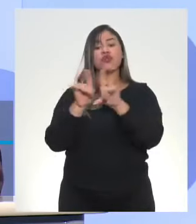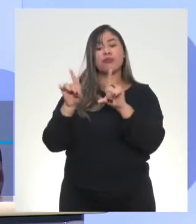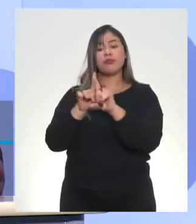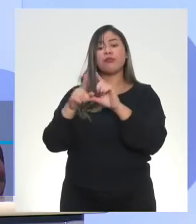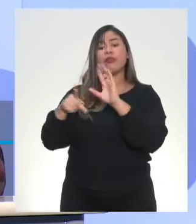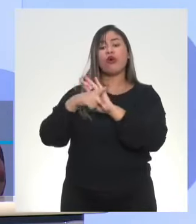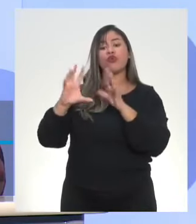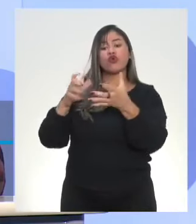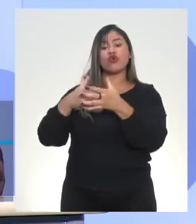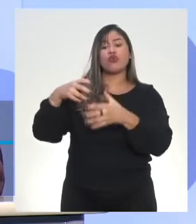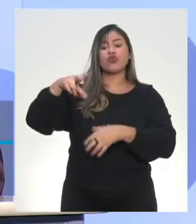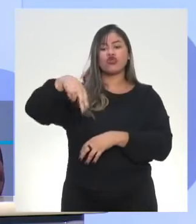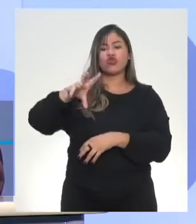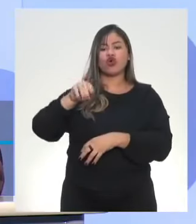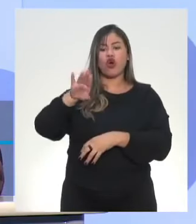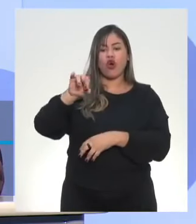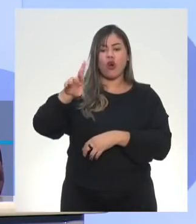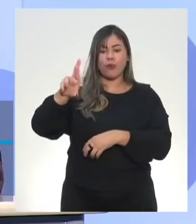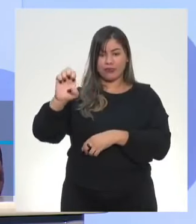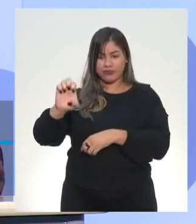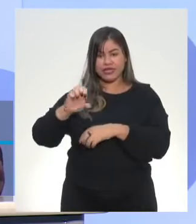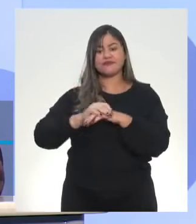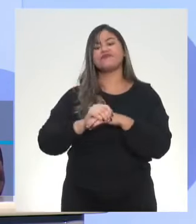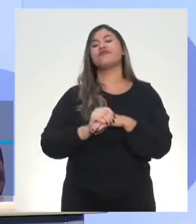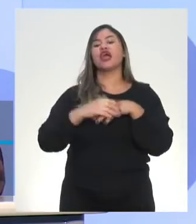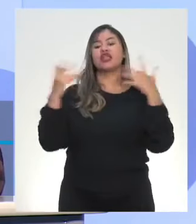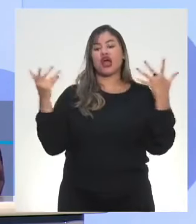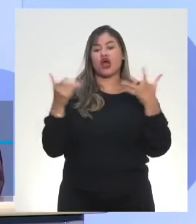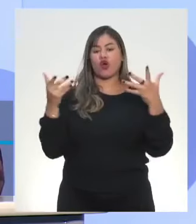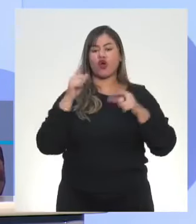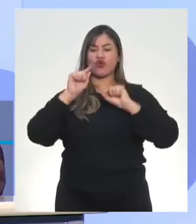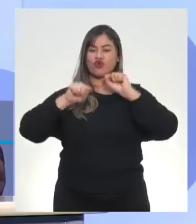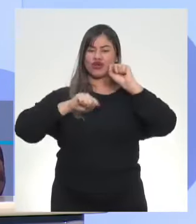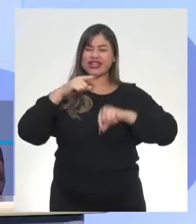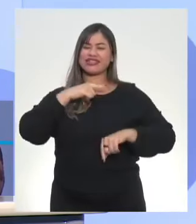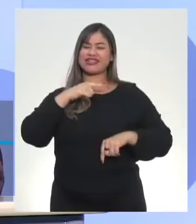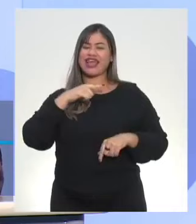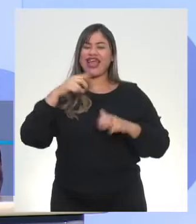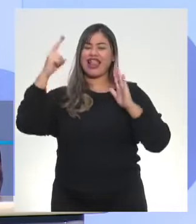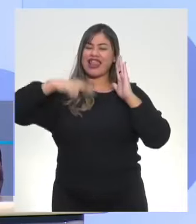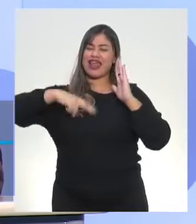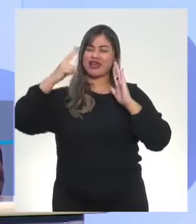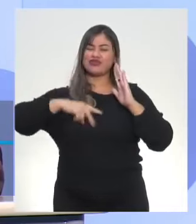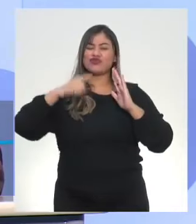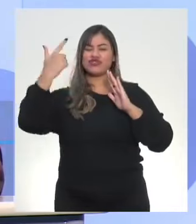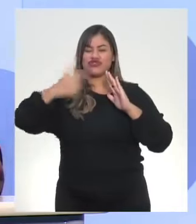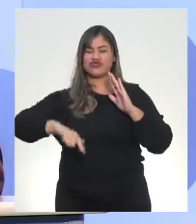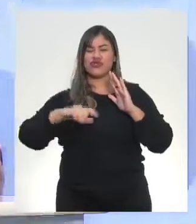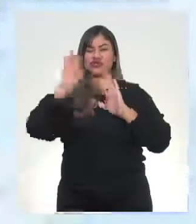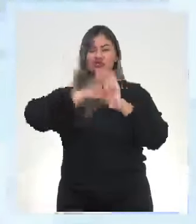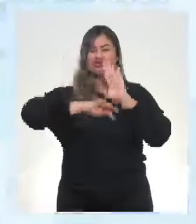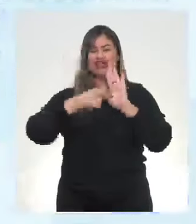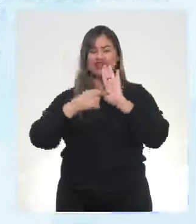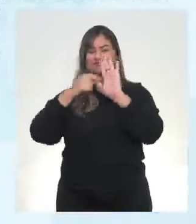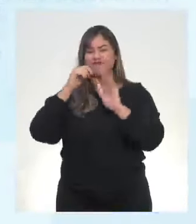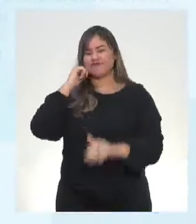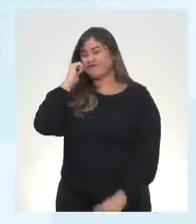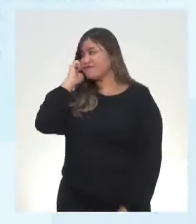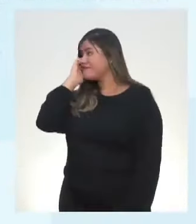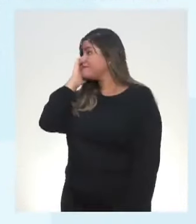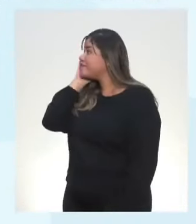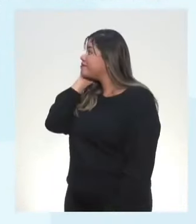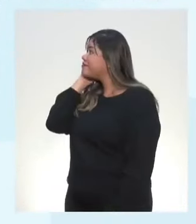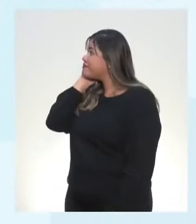como devolutiva aí da nossa interação também, vamos fazer essa breve leitura compartilhada do texto que vai aparecer na tela para vocês